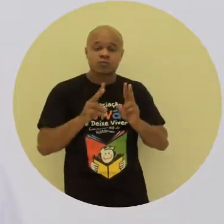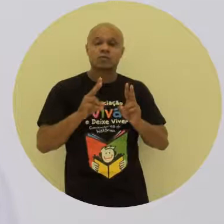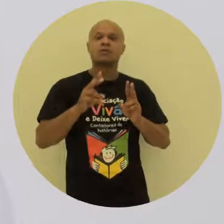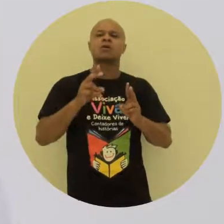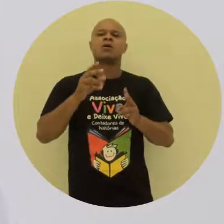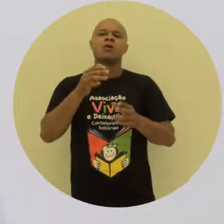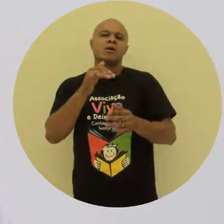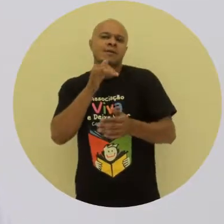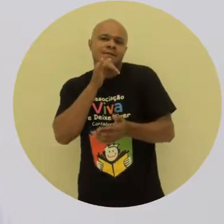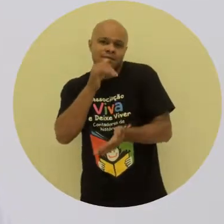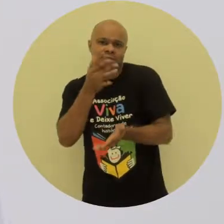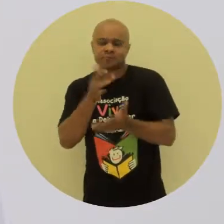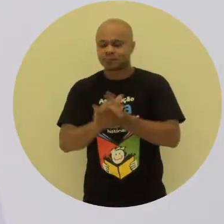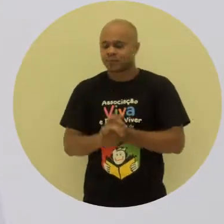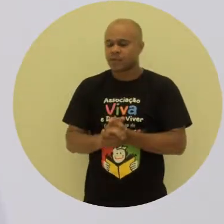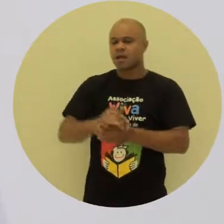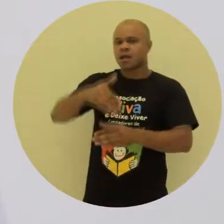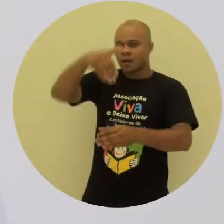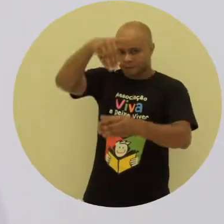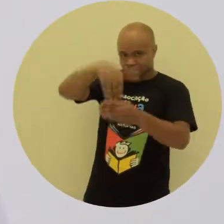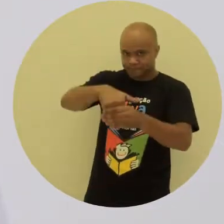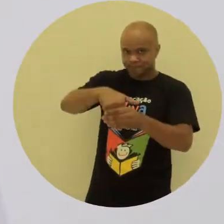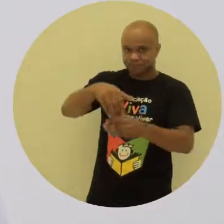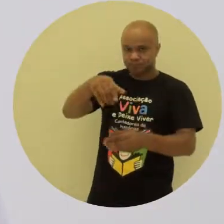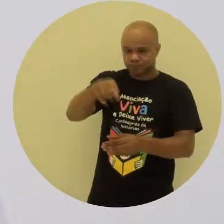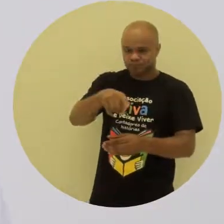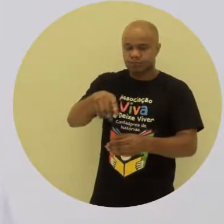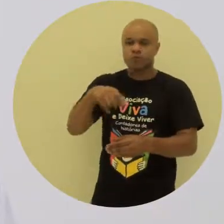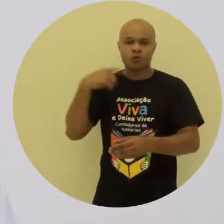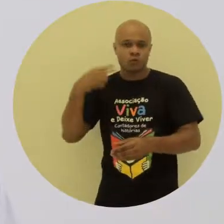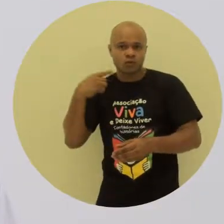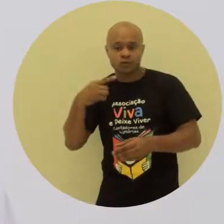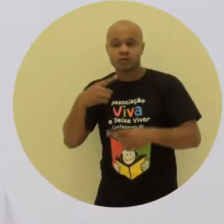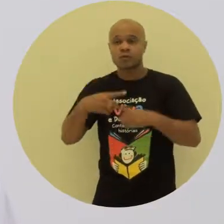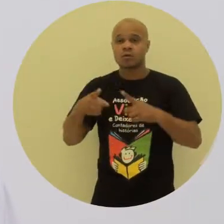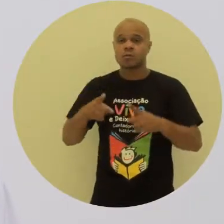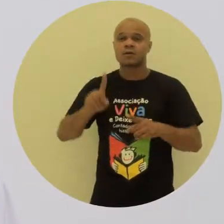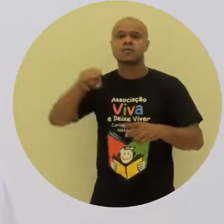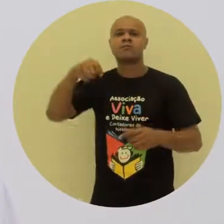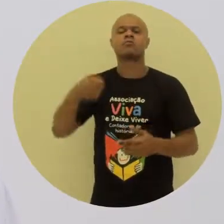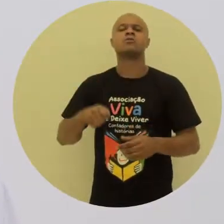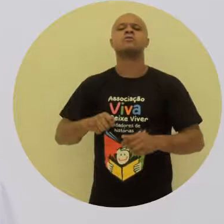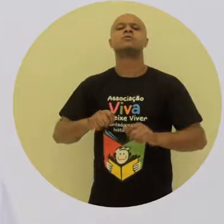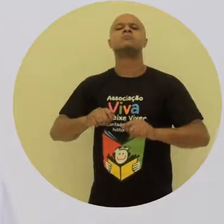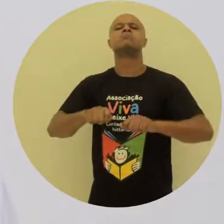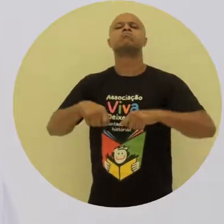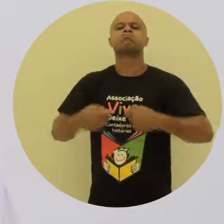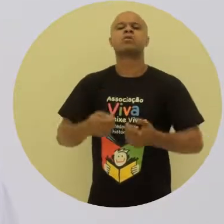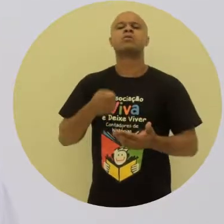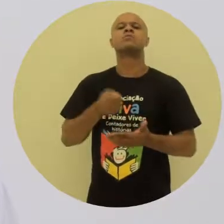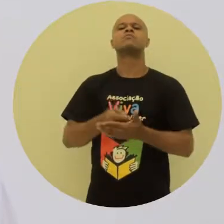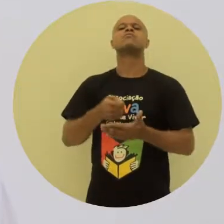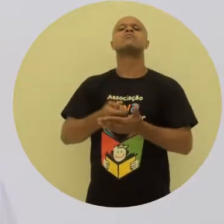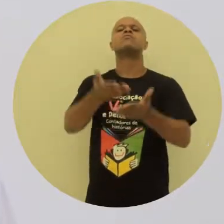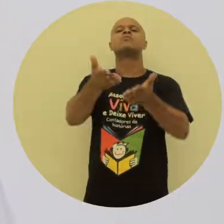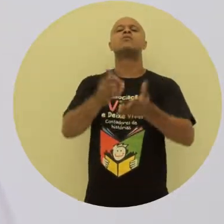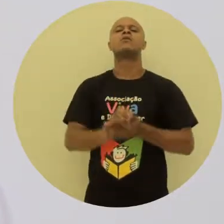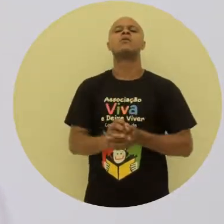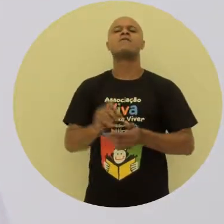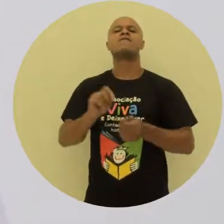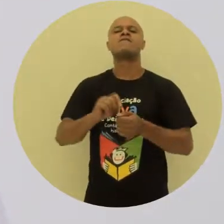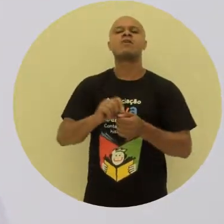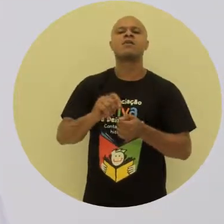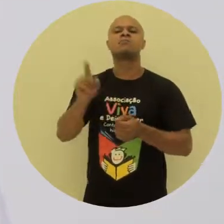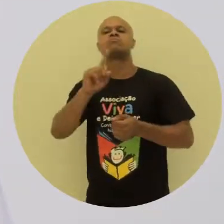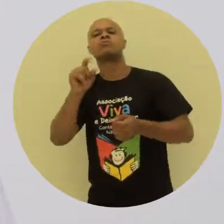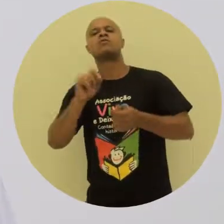gente vota nos políticos e a gente esquece de cobrar. Então está na hora da gente despertar. Essa